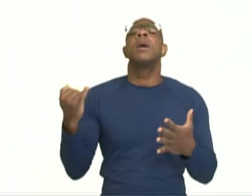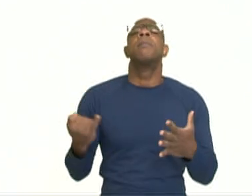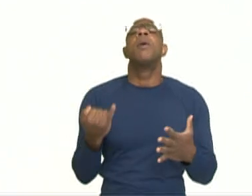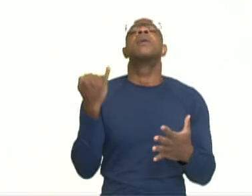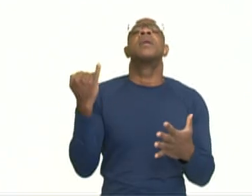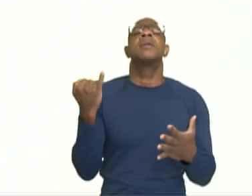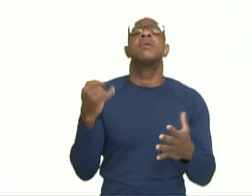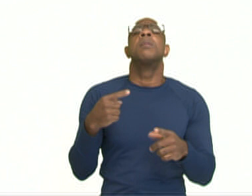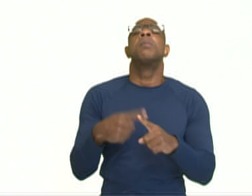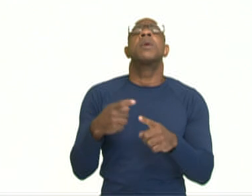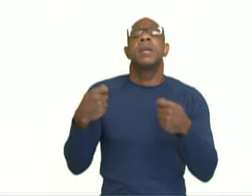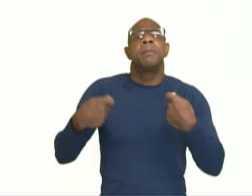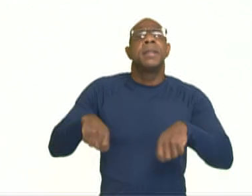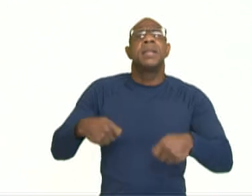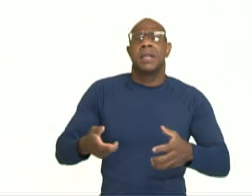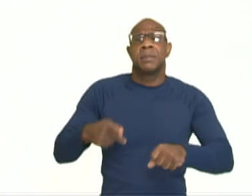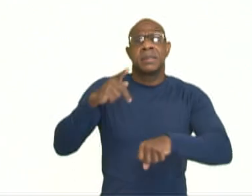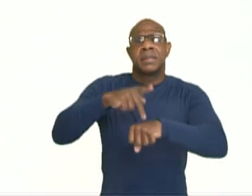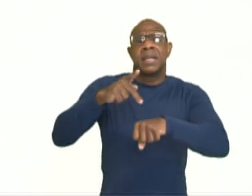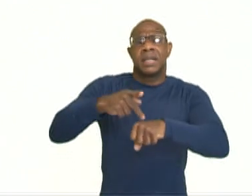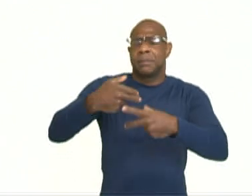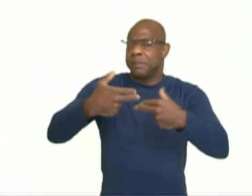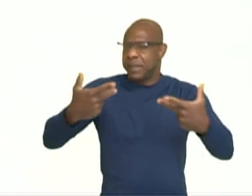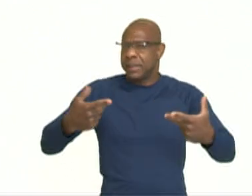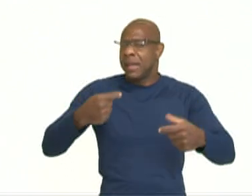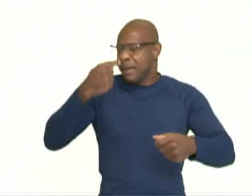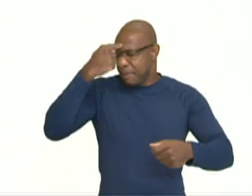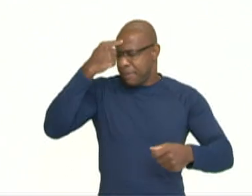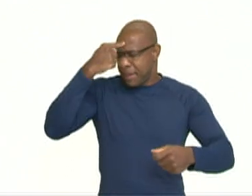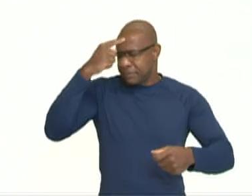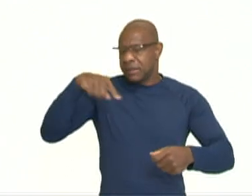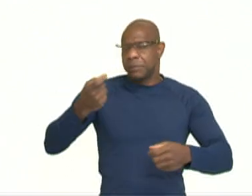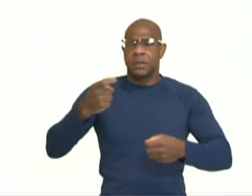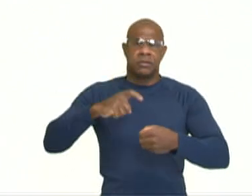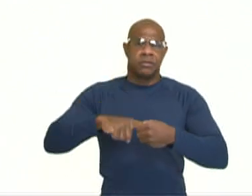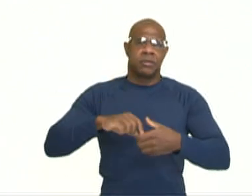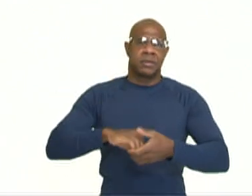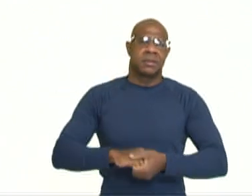qual é a necessidade delas? Pense um pouquinho, nós voltamos já já.